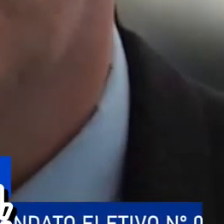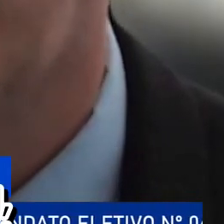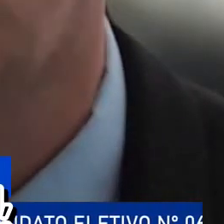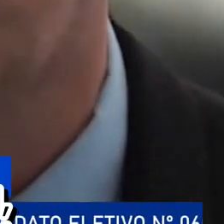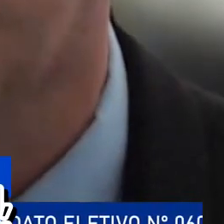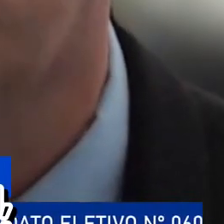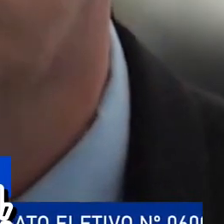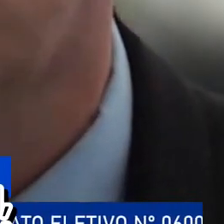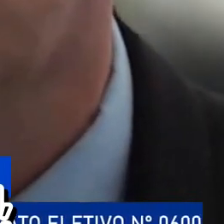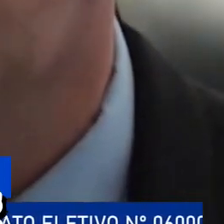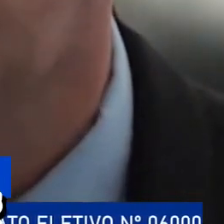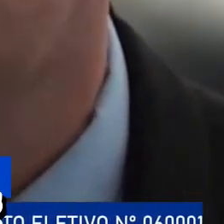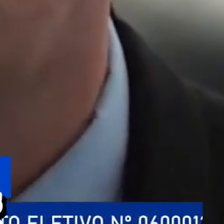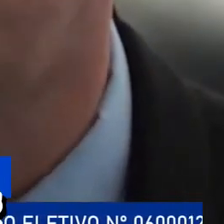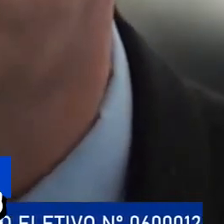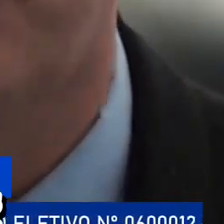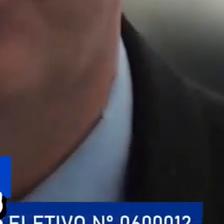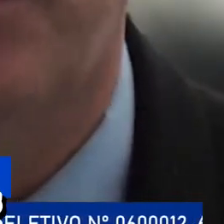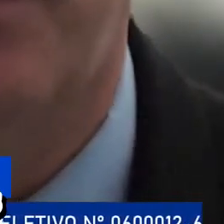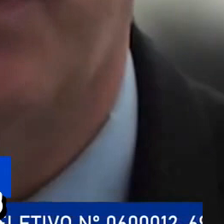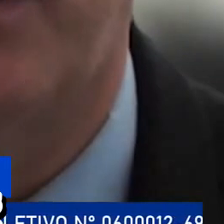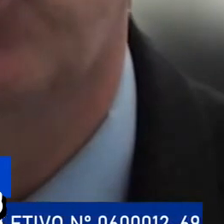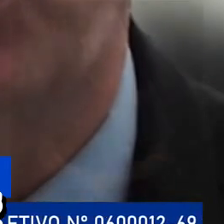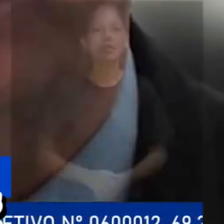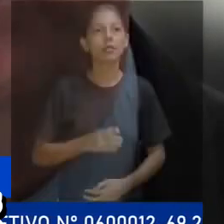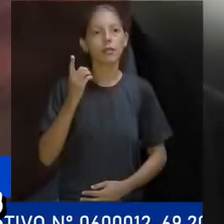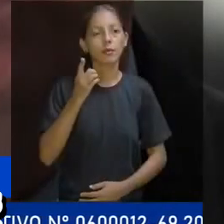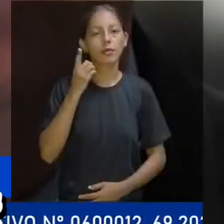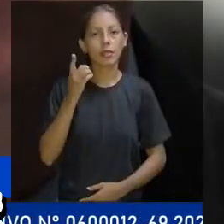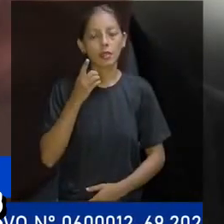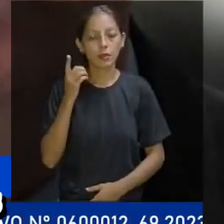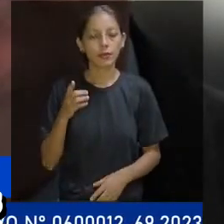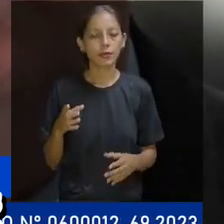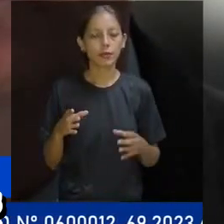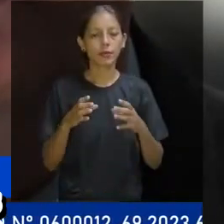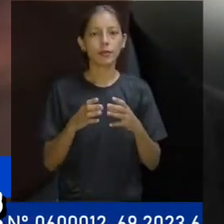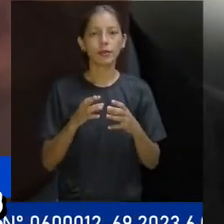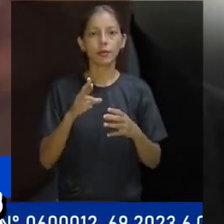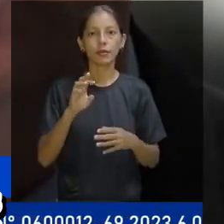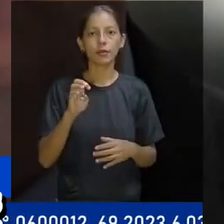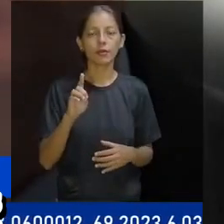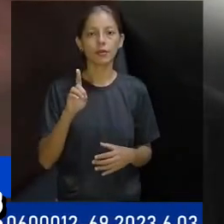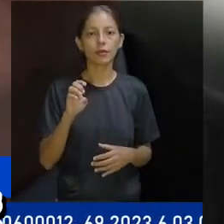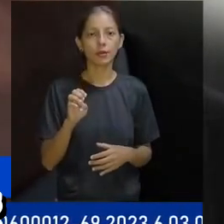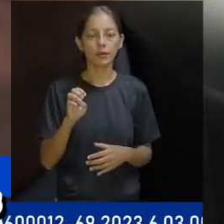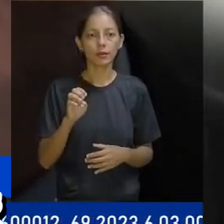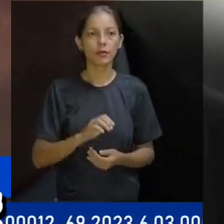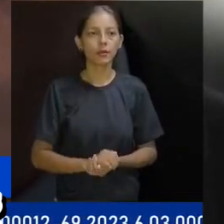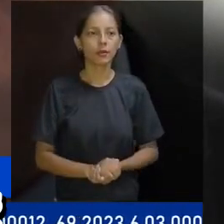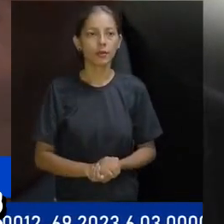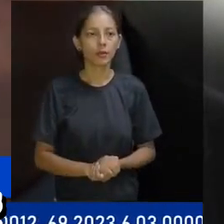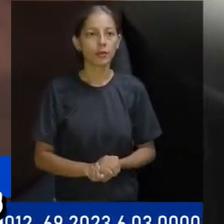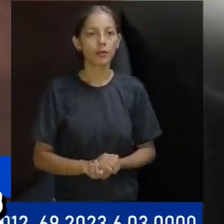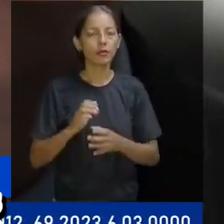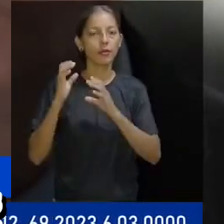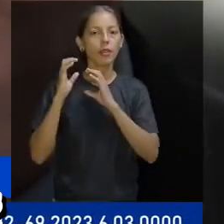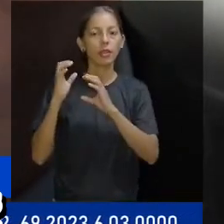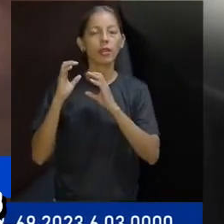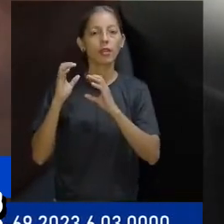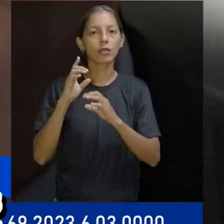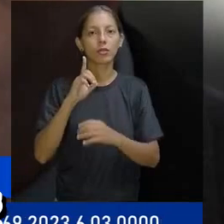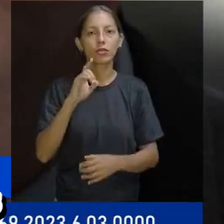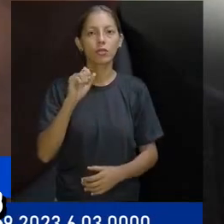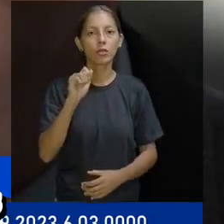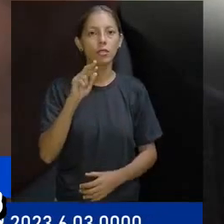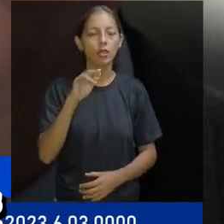PROS-AP, cargo de mandado deputado eletivo estadual, a saber, número TV Amapá, Grupo Rede Amazônica e Rádio Diário FM